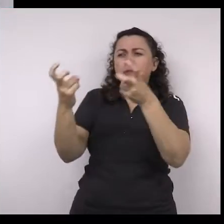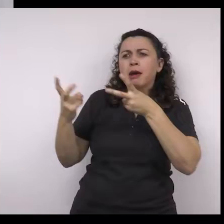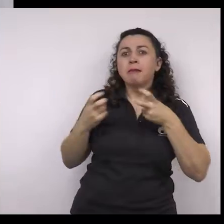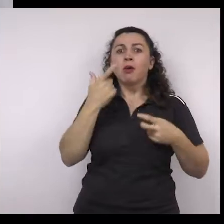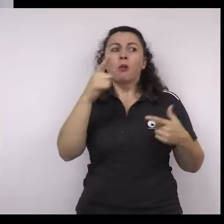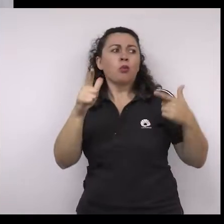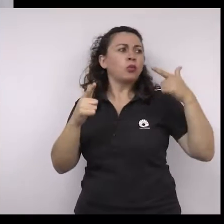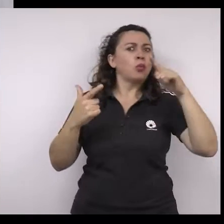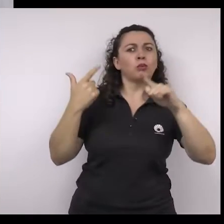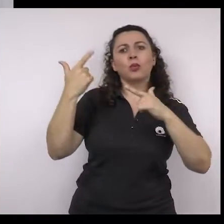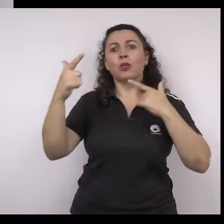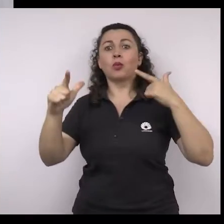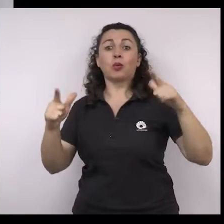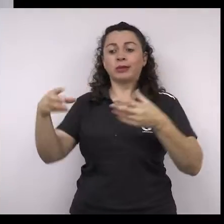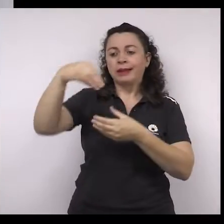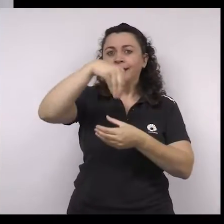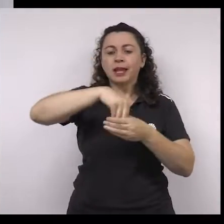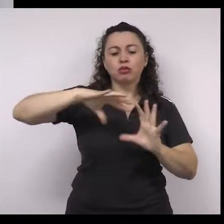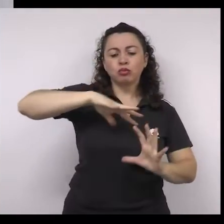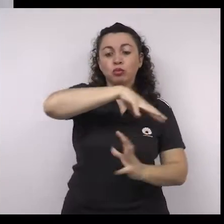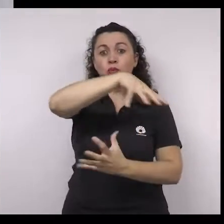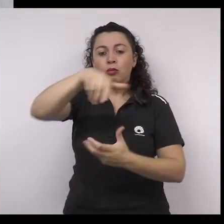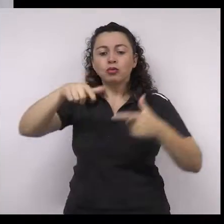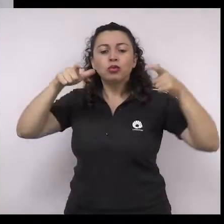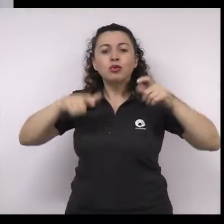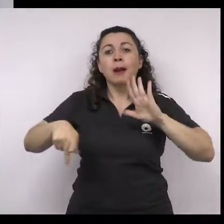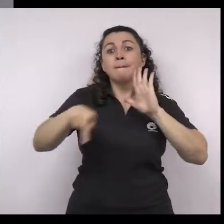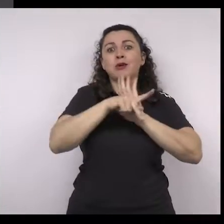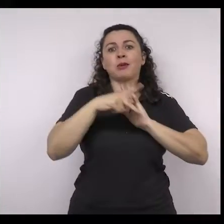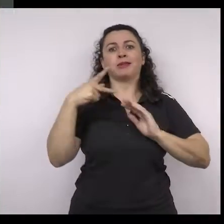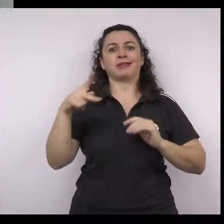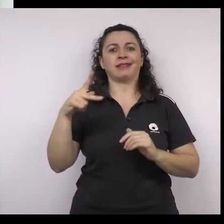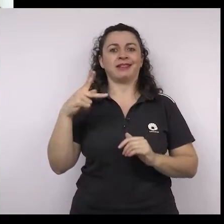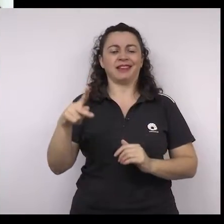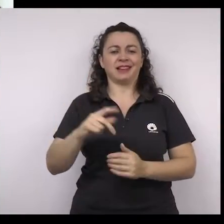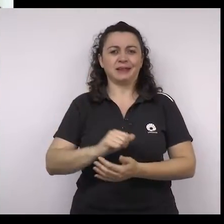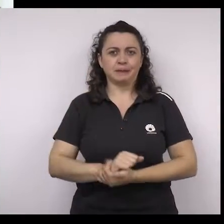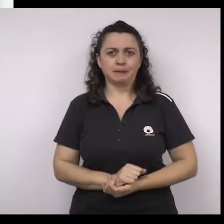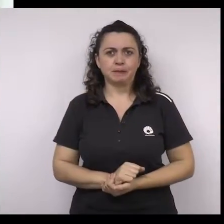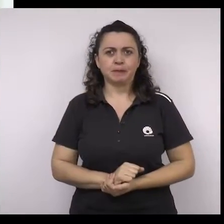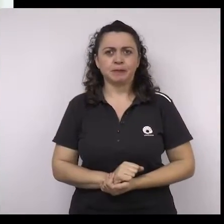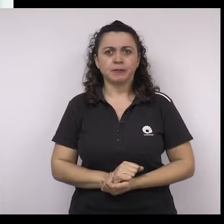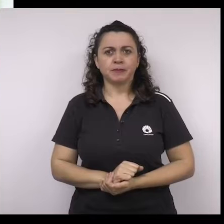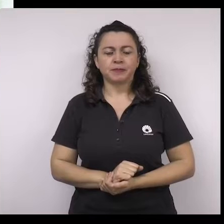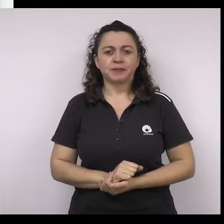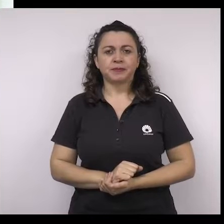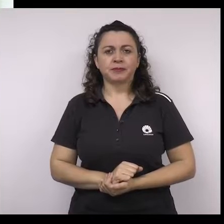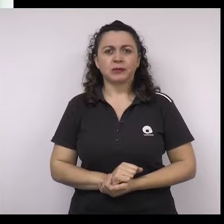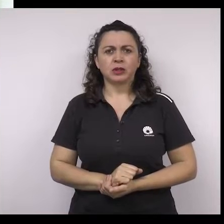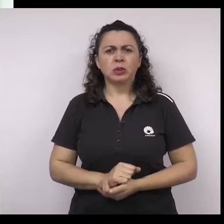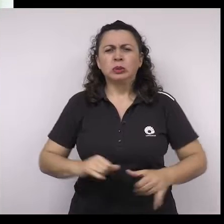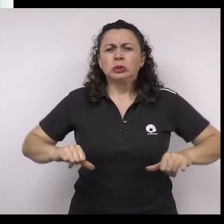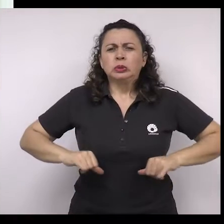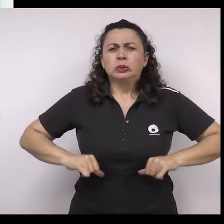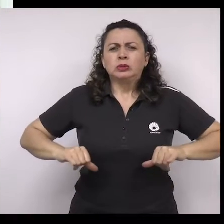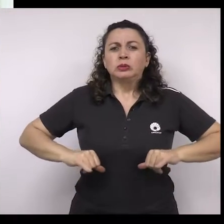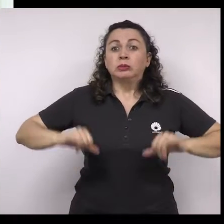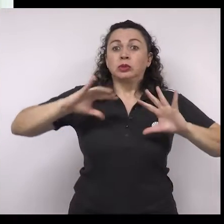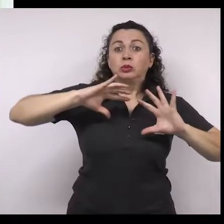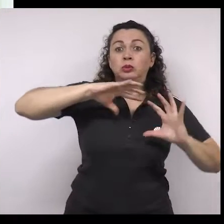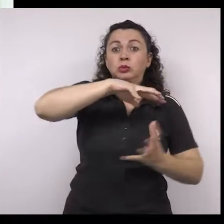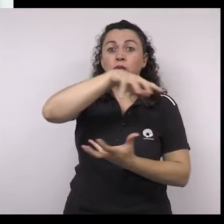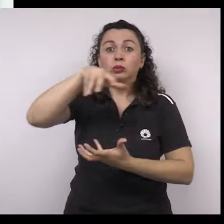outros dentro desse mundo, né, desse lugar que eles ocupam. O sofrimento, então, no mundo grego,